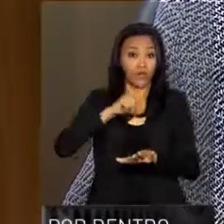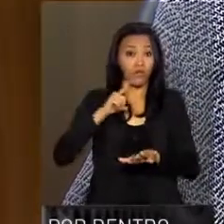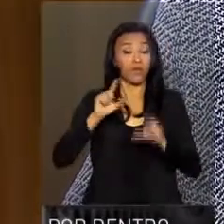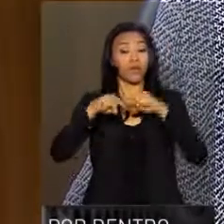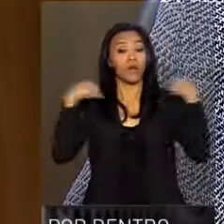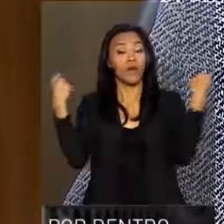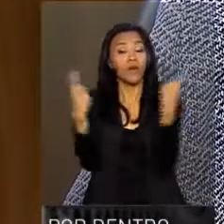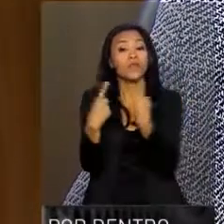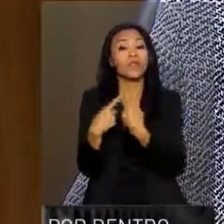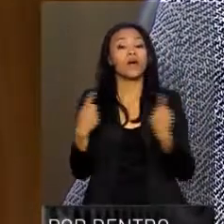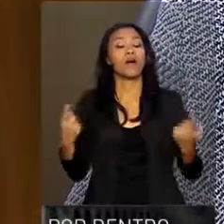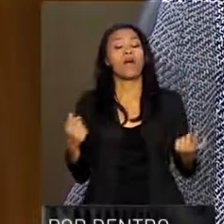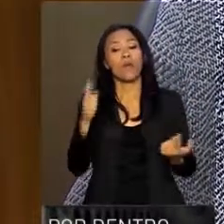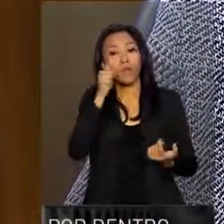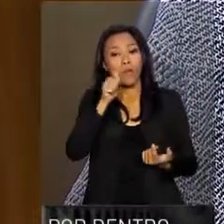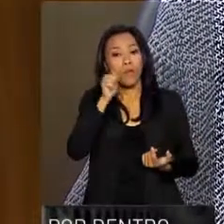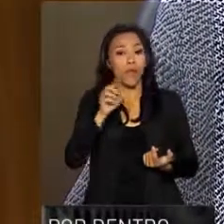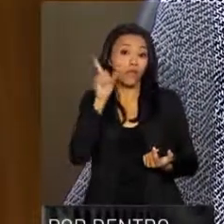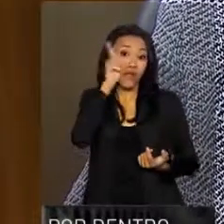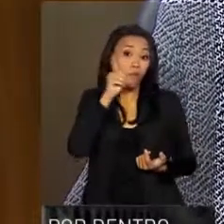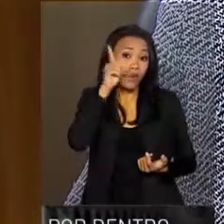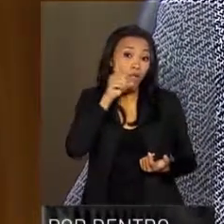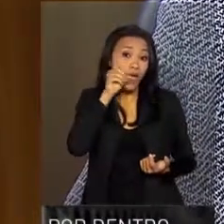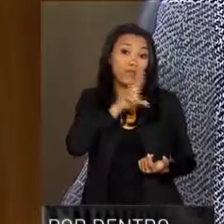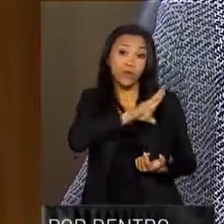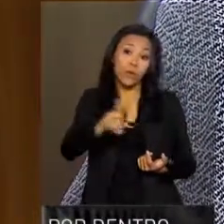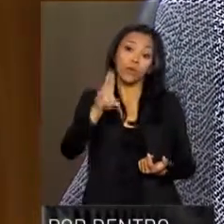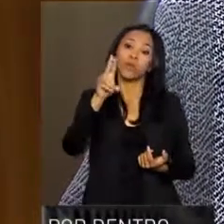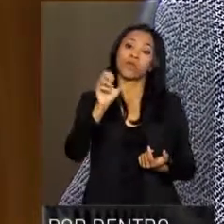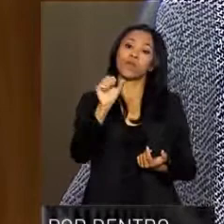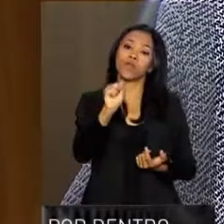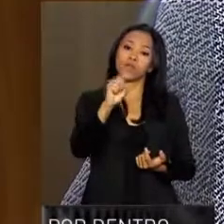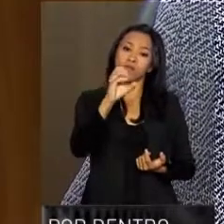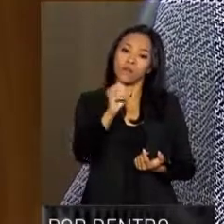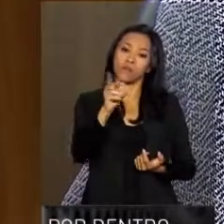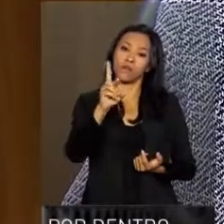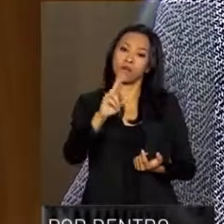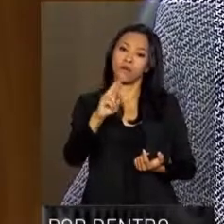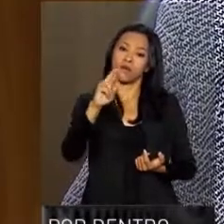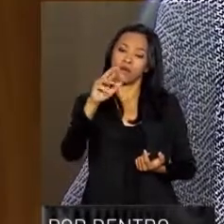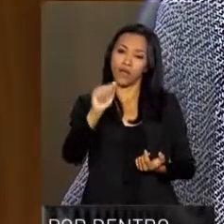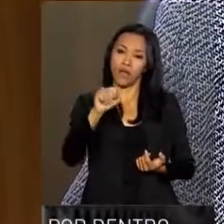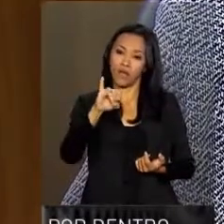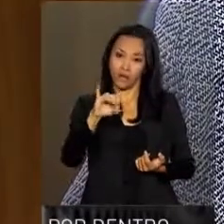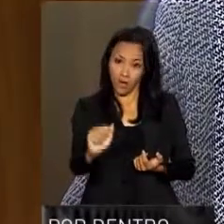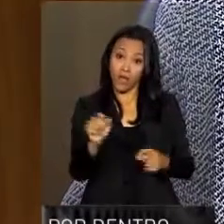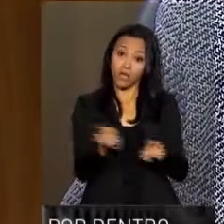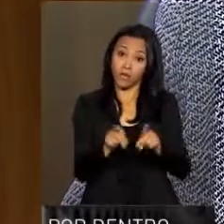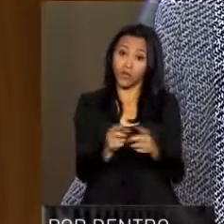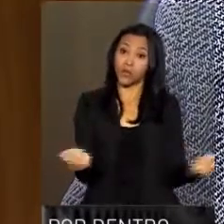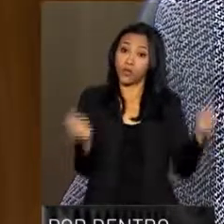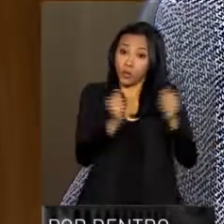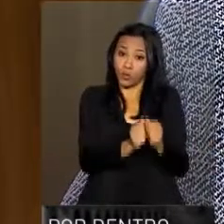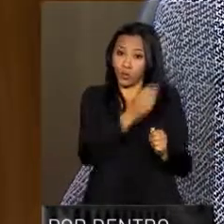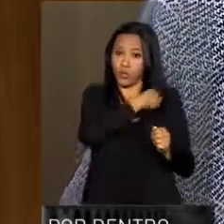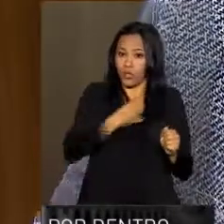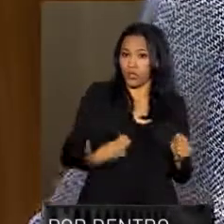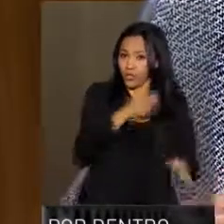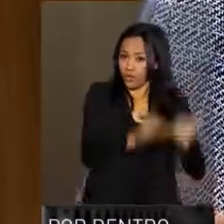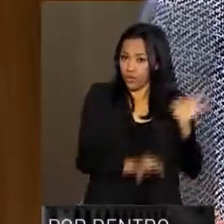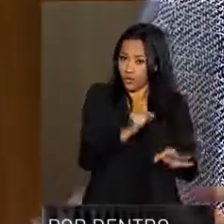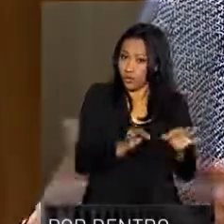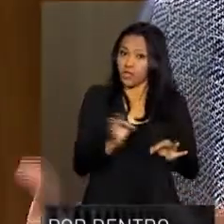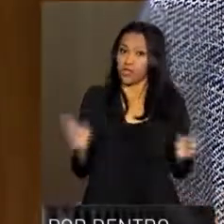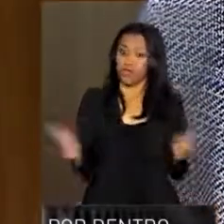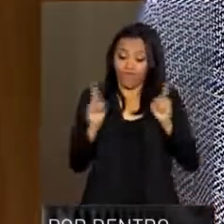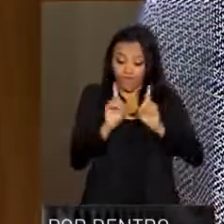deputada soraya santos e também com o ministro da justiça para que nós possamos implementar este trabalho e em